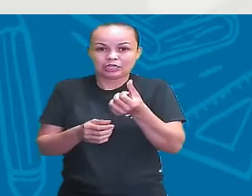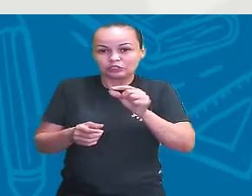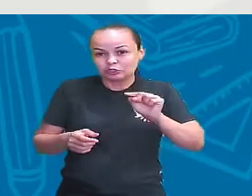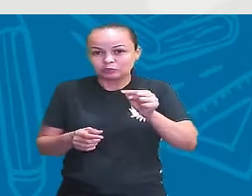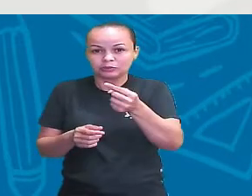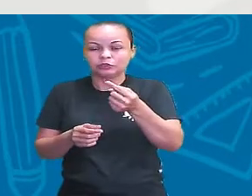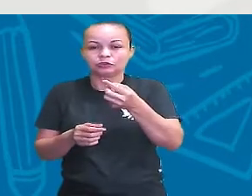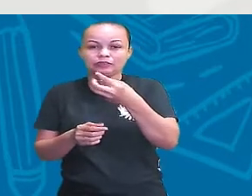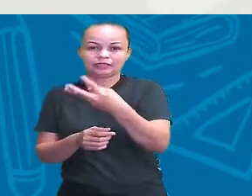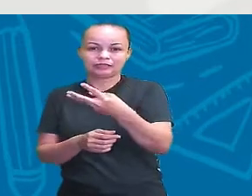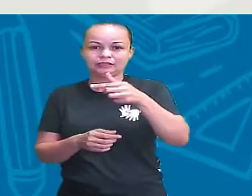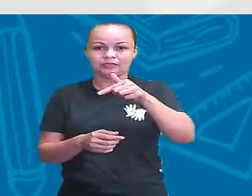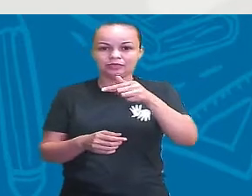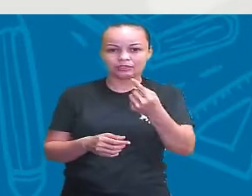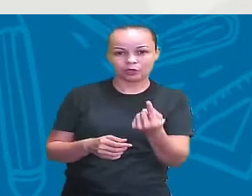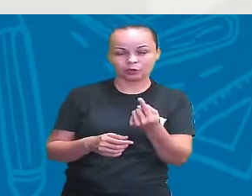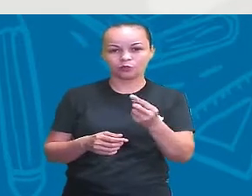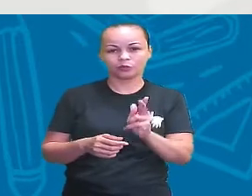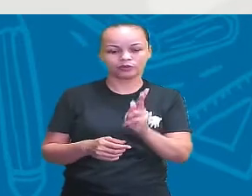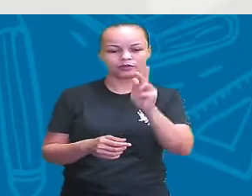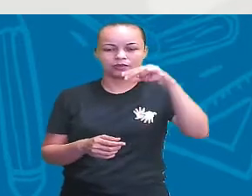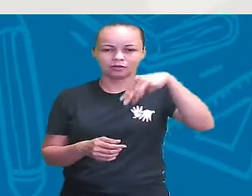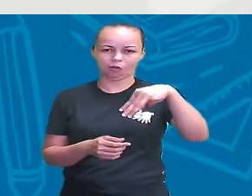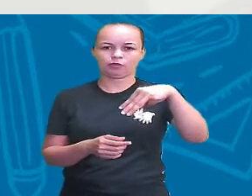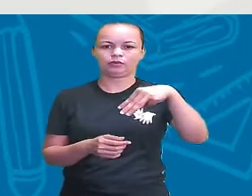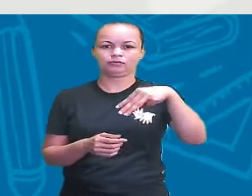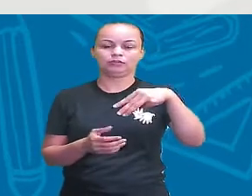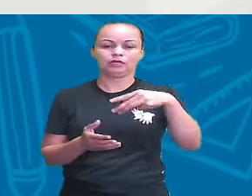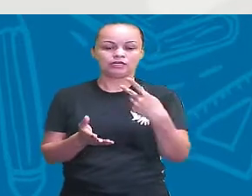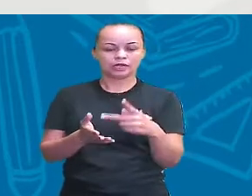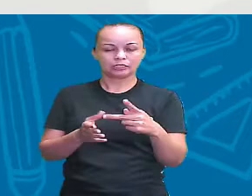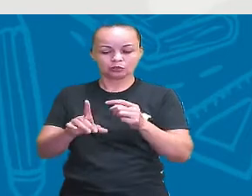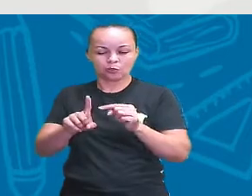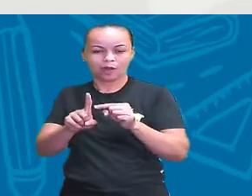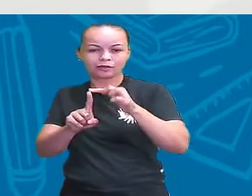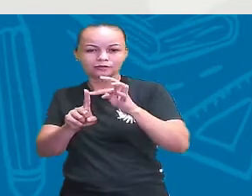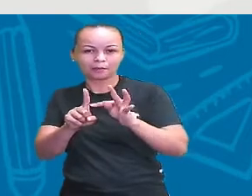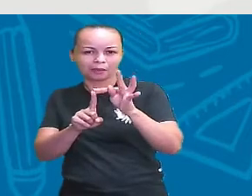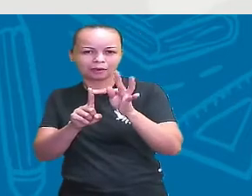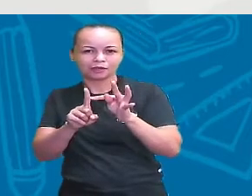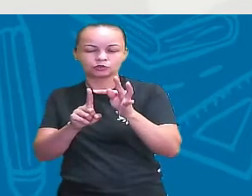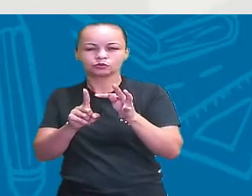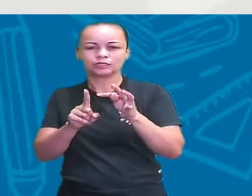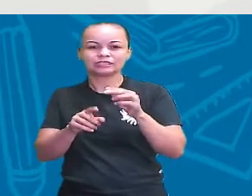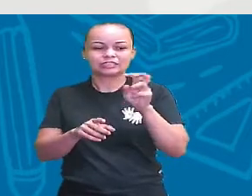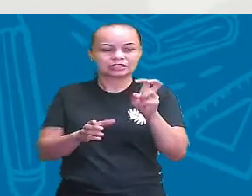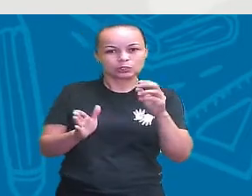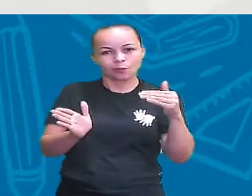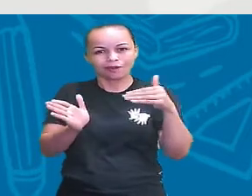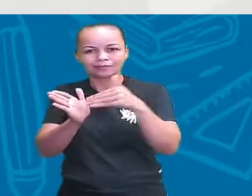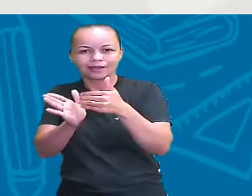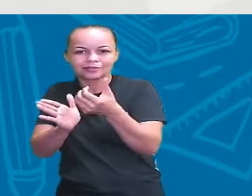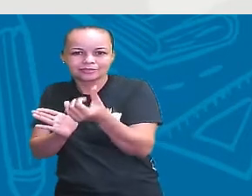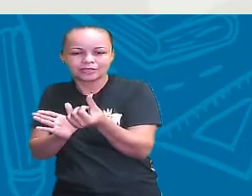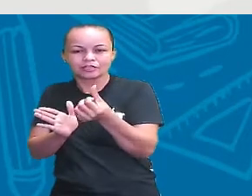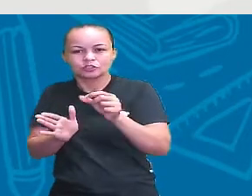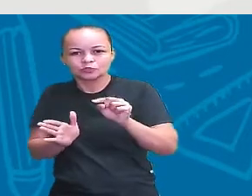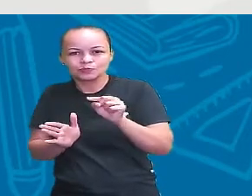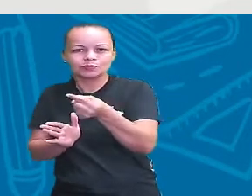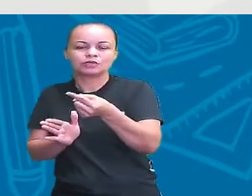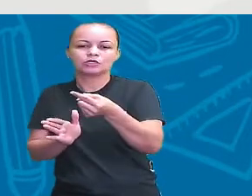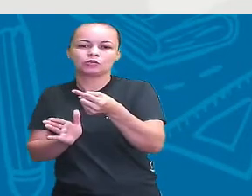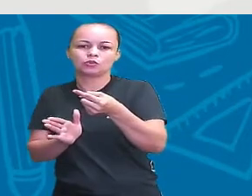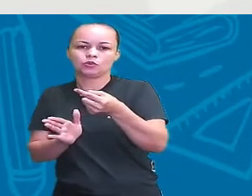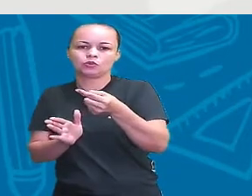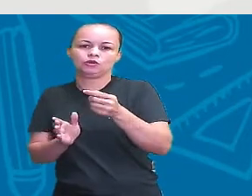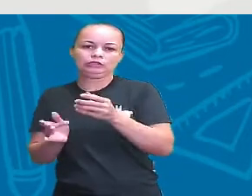6.371 quilômetros. E a sua temperatura passa dos 5.000, vai de 5.000 até 6.000 graus Celsius. Isso é